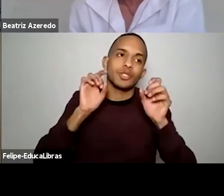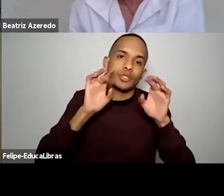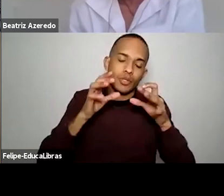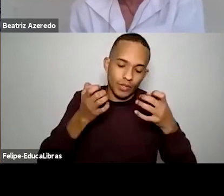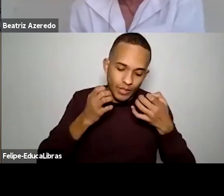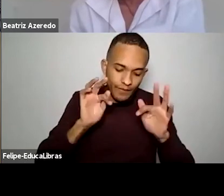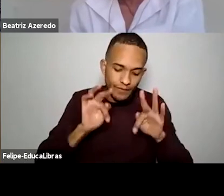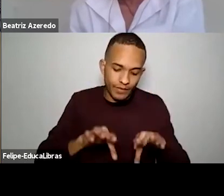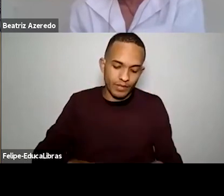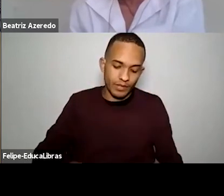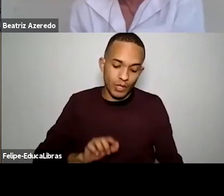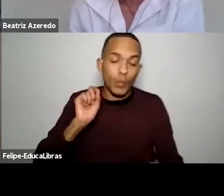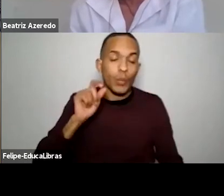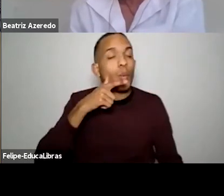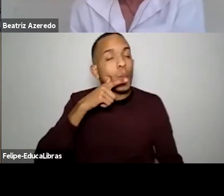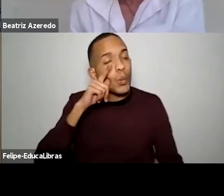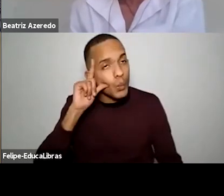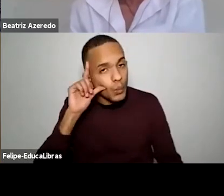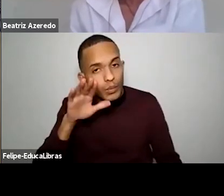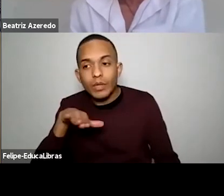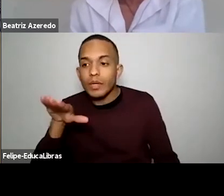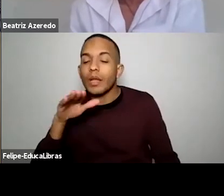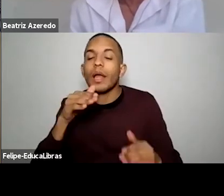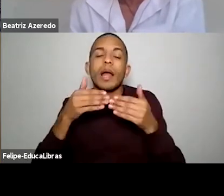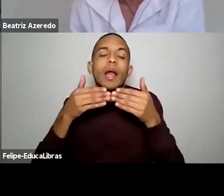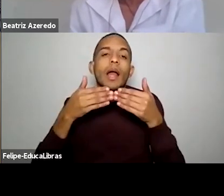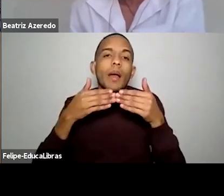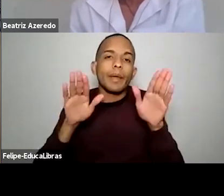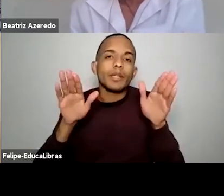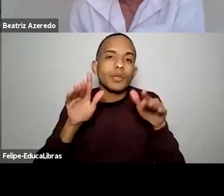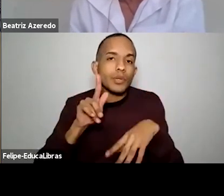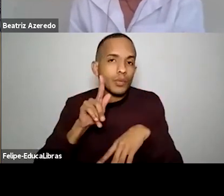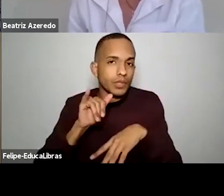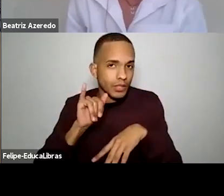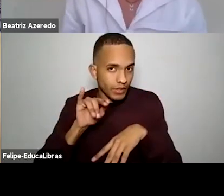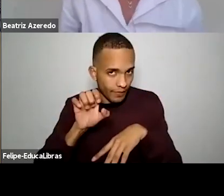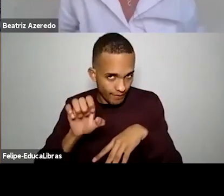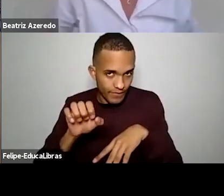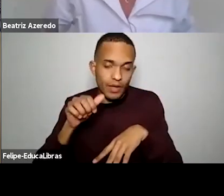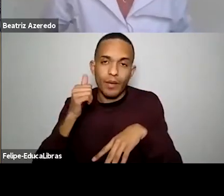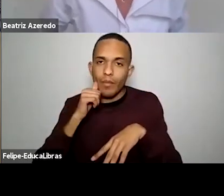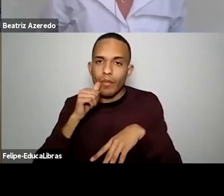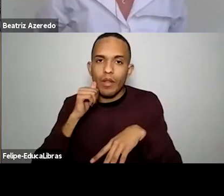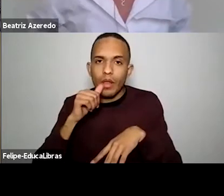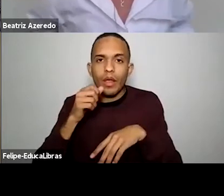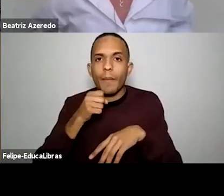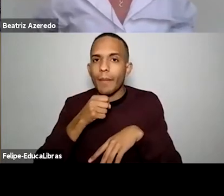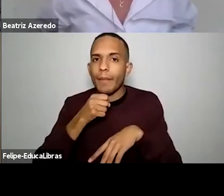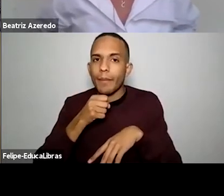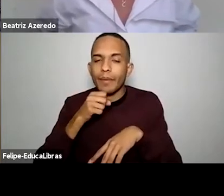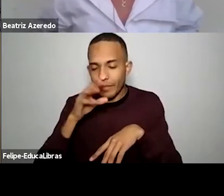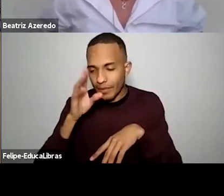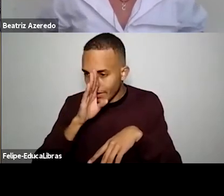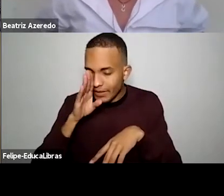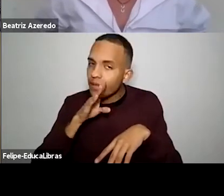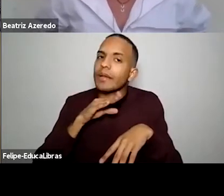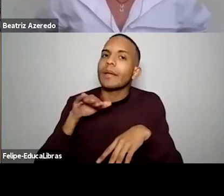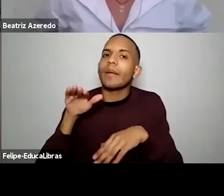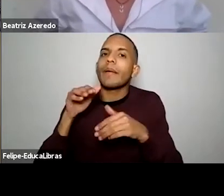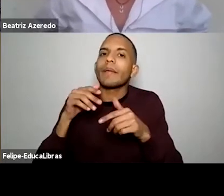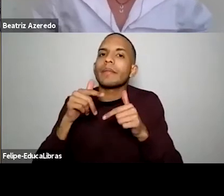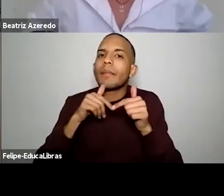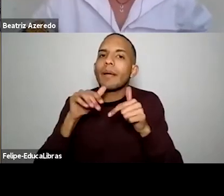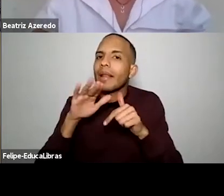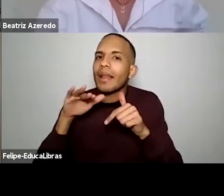vou finalizar dizendo que ontem também, na fala de abertura, a pesquisadora brasileira que trabalha há muito